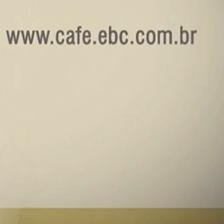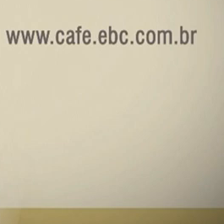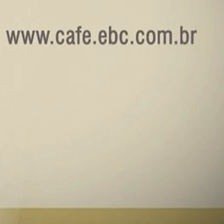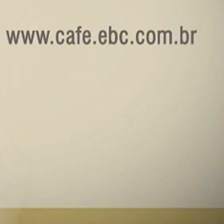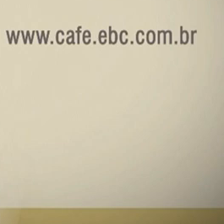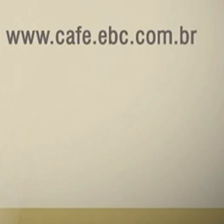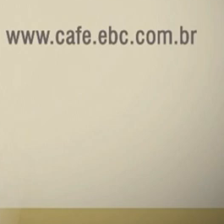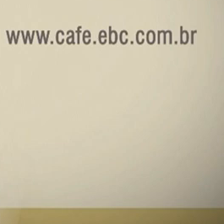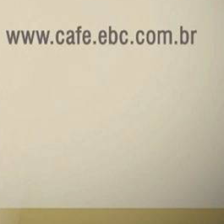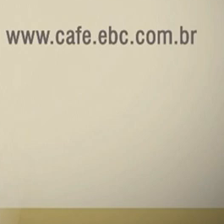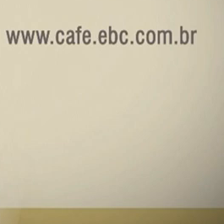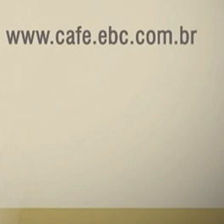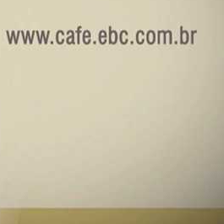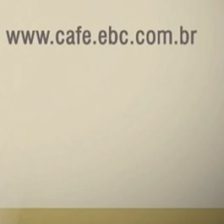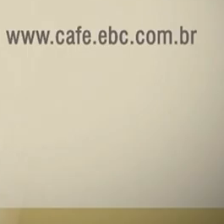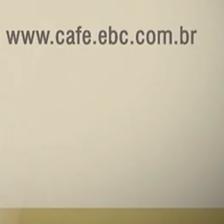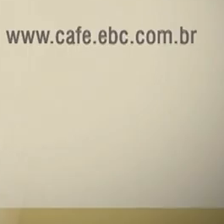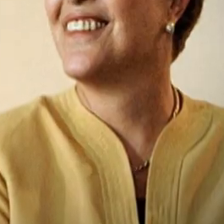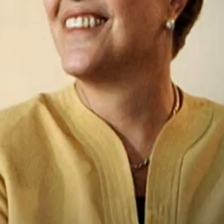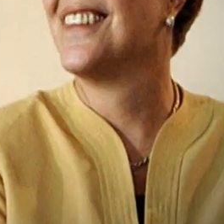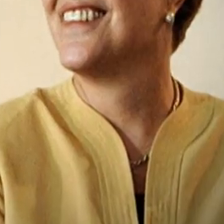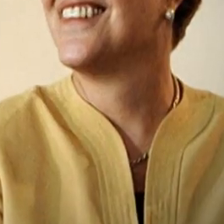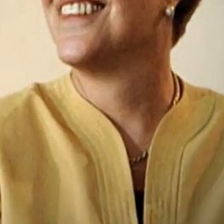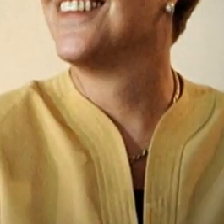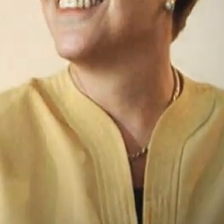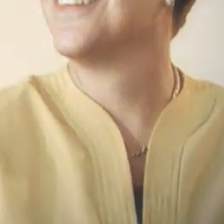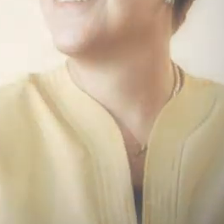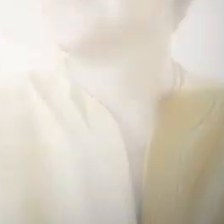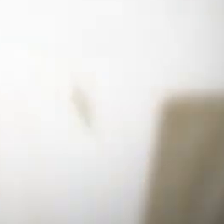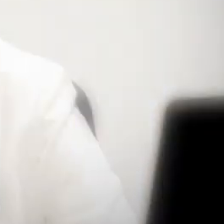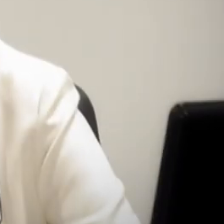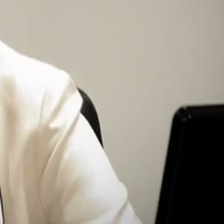nó amos na próxima segunda-feira Até